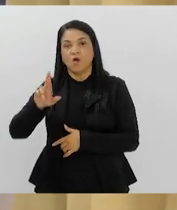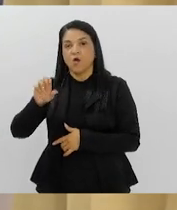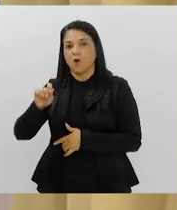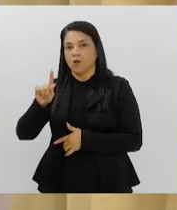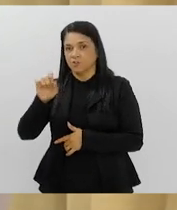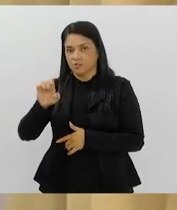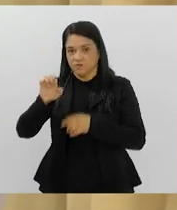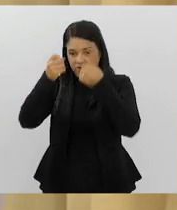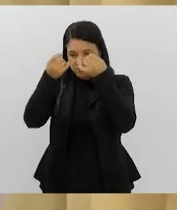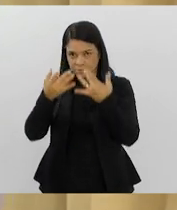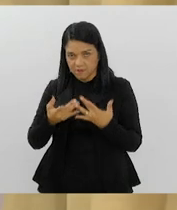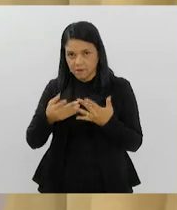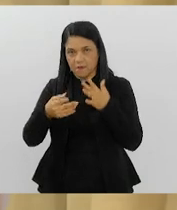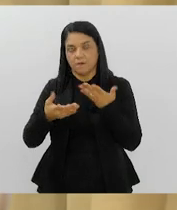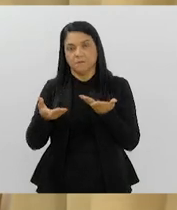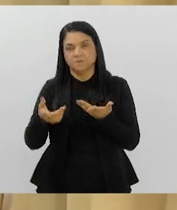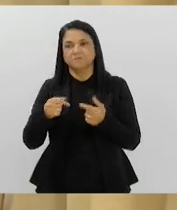eu,